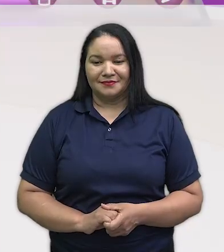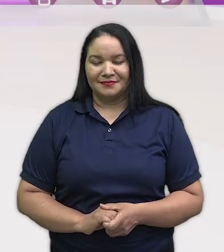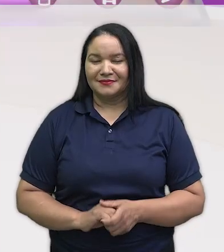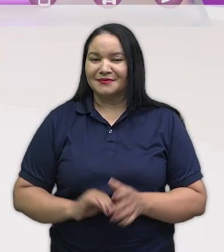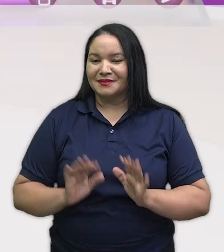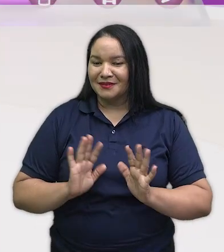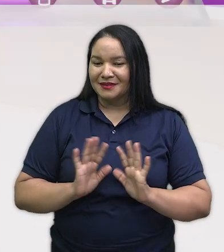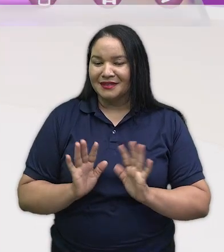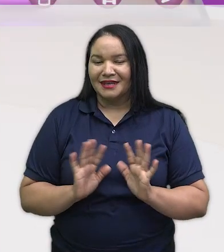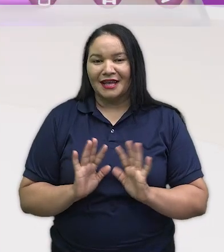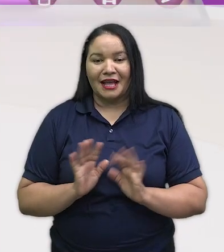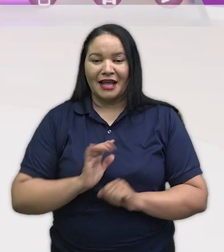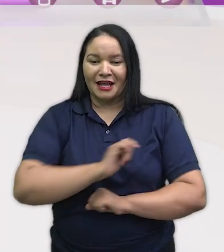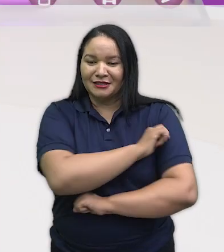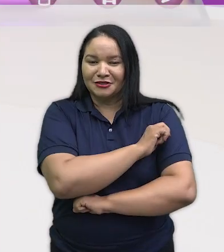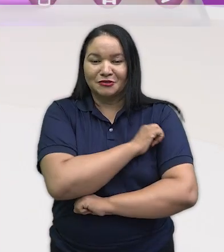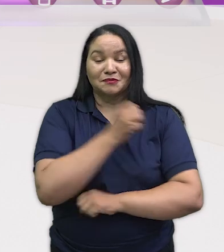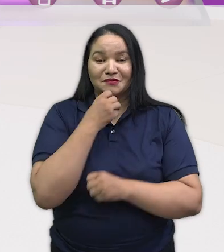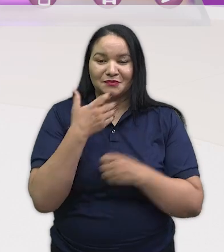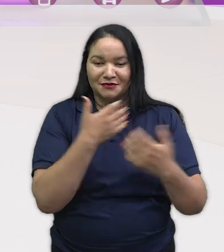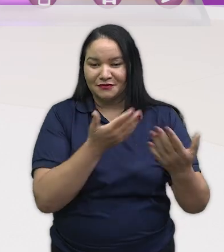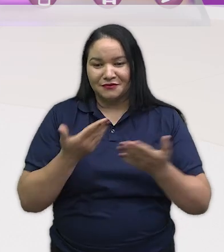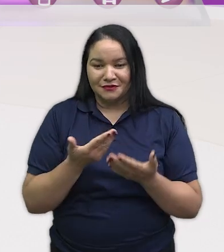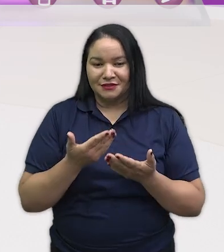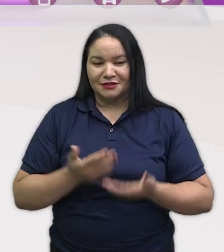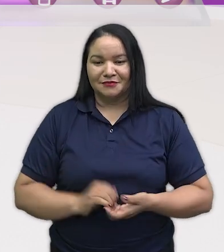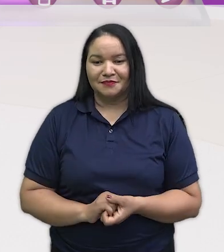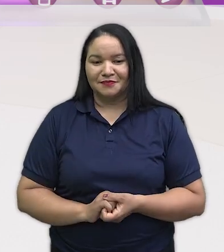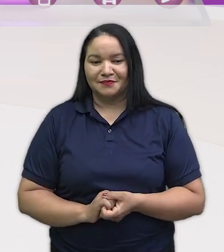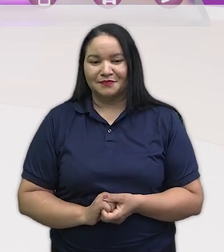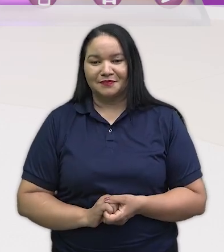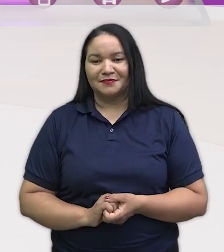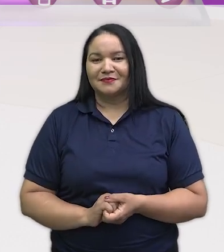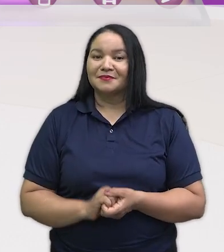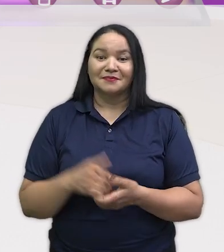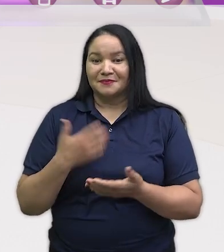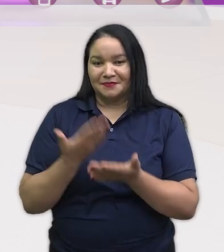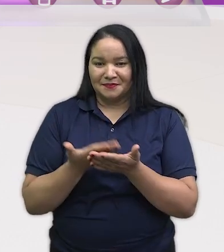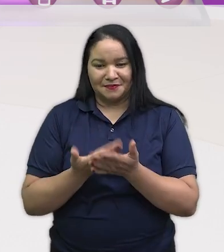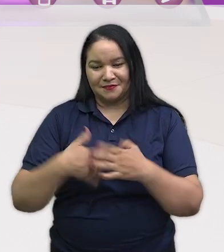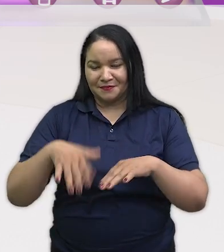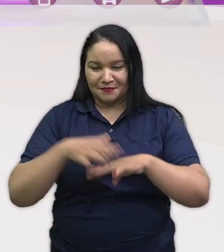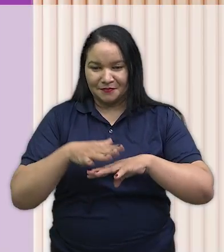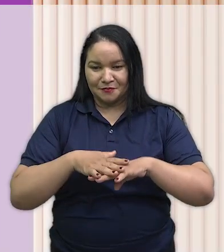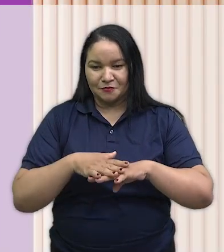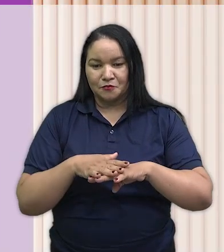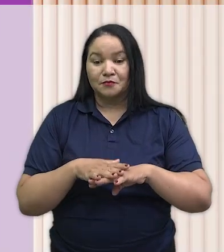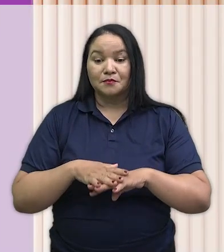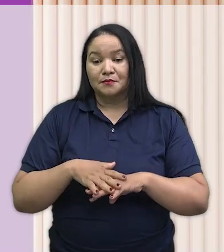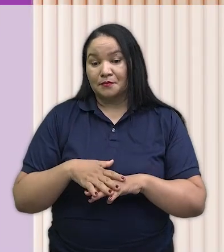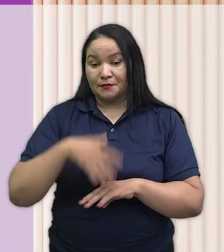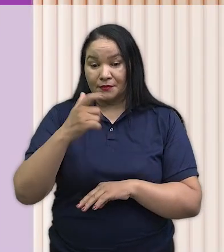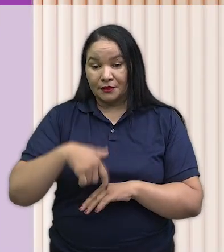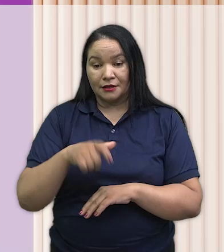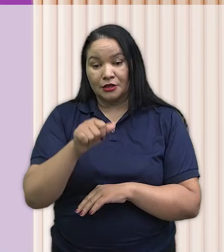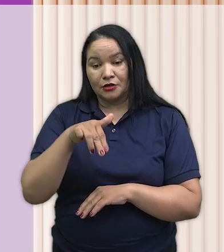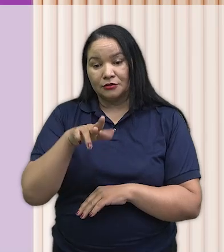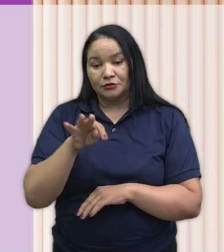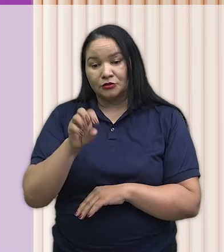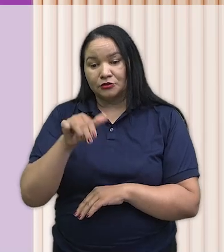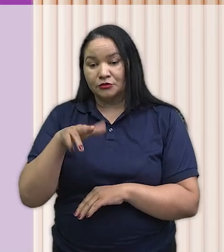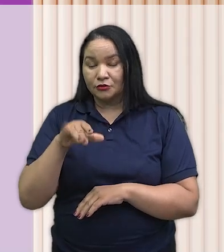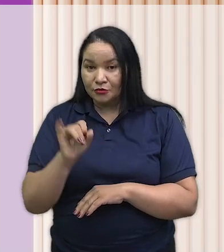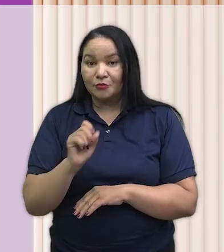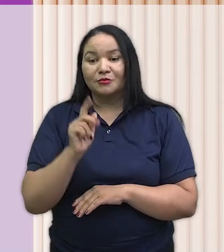Olá, meus queridos alunos e alunas, sejam todos muito bem-vindos, muito bem-vindas para mais uma aula de matemática. Aqui comigo, professor